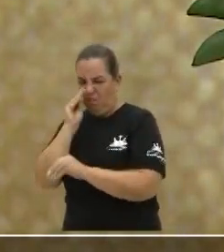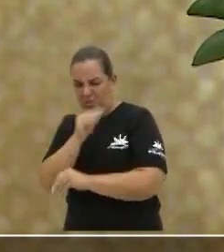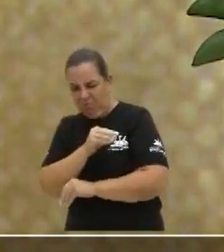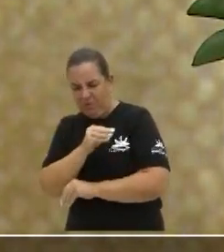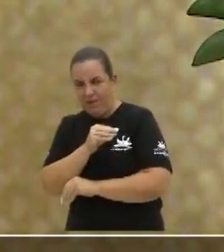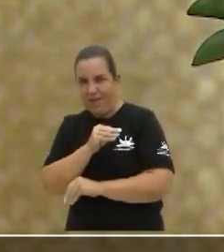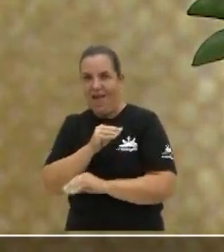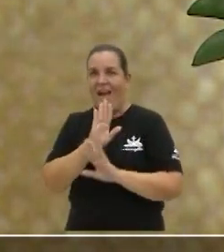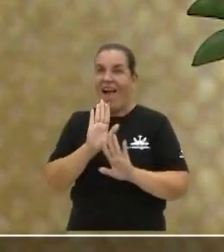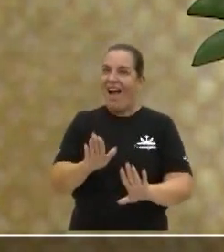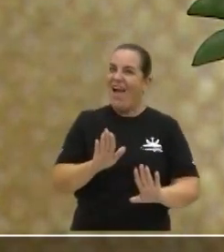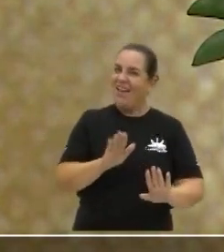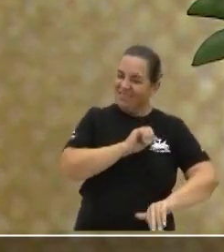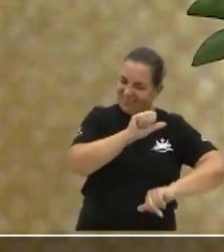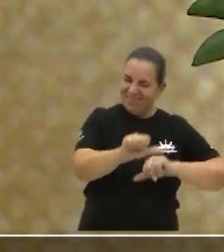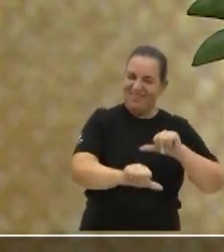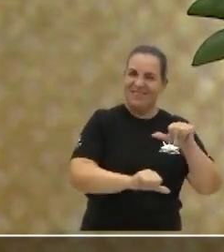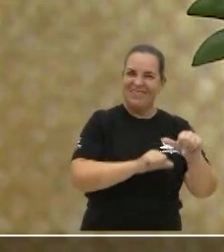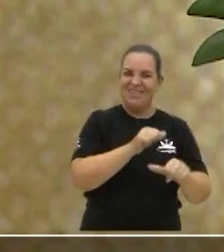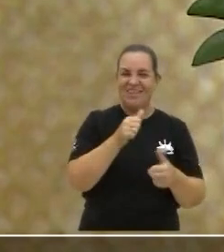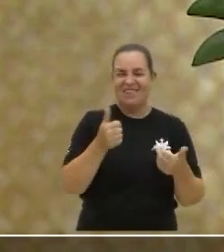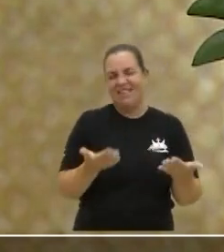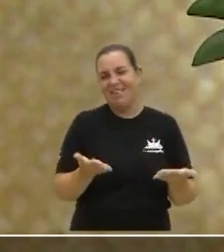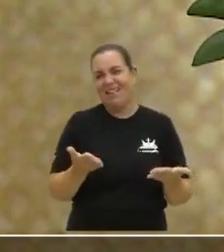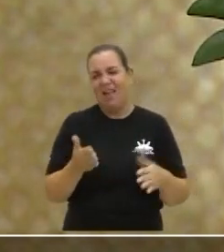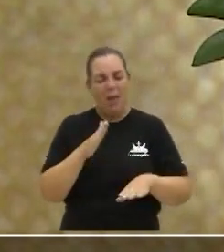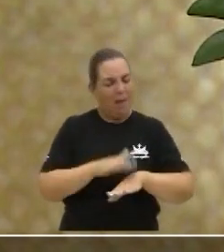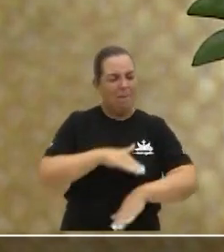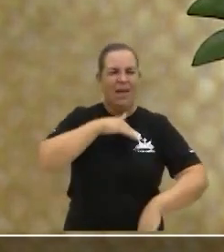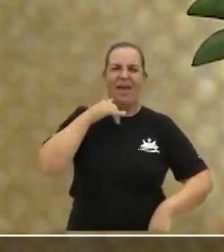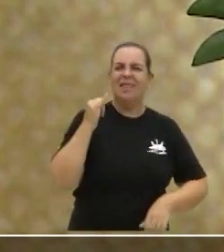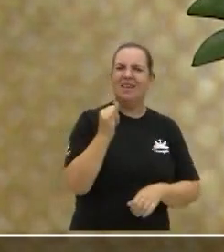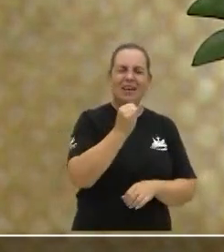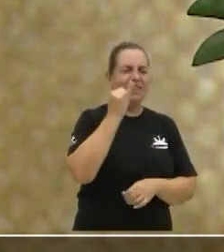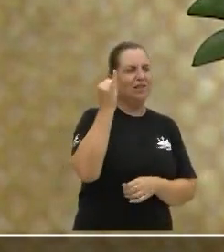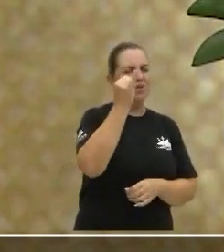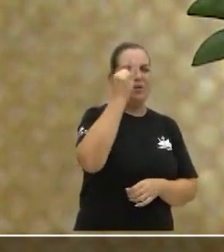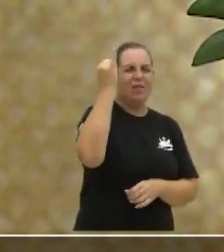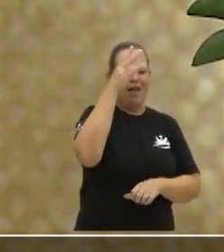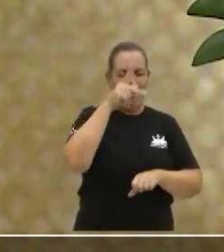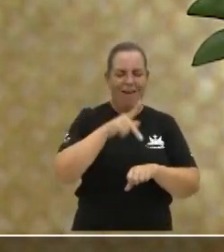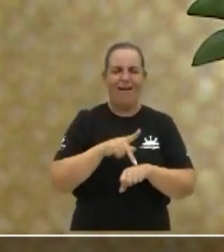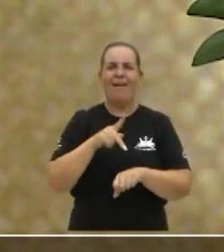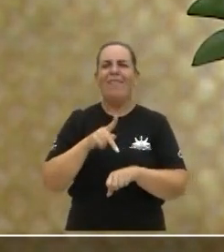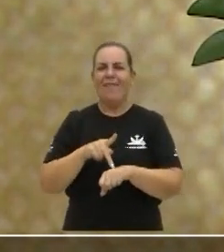rejeitaram tornou-se agora a pedra